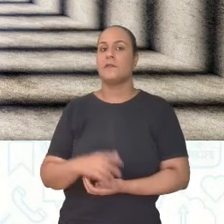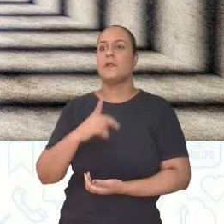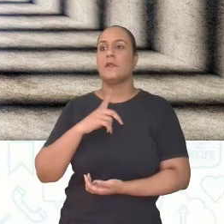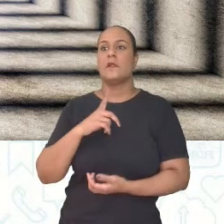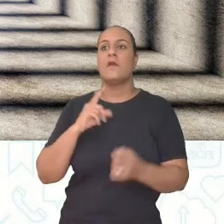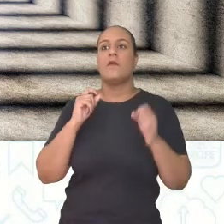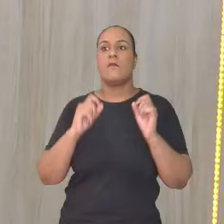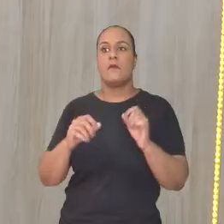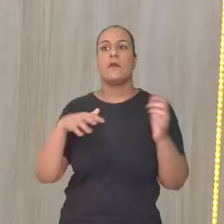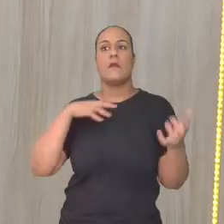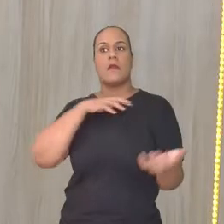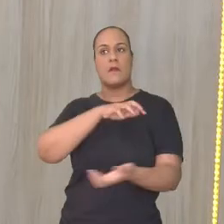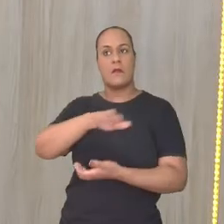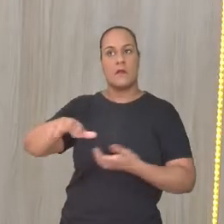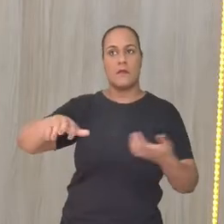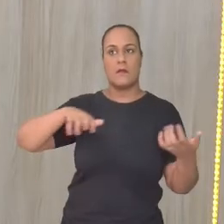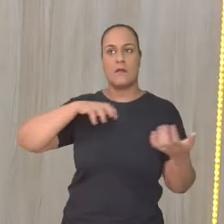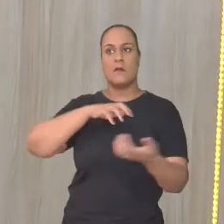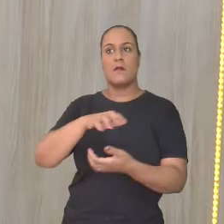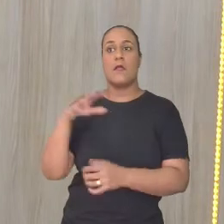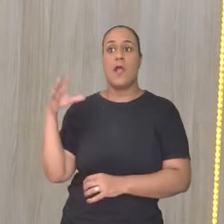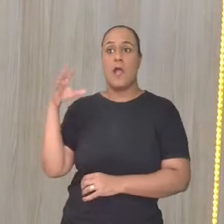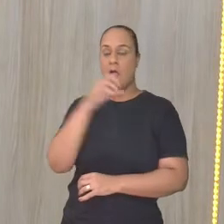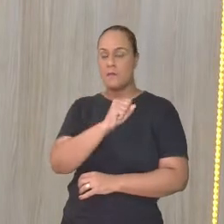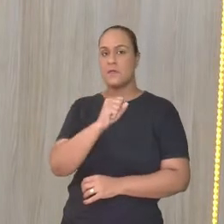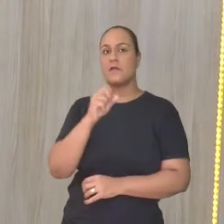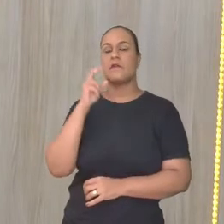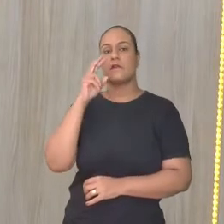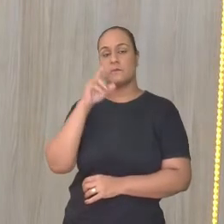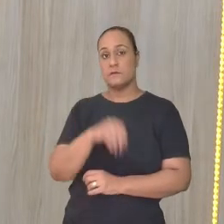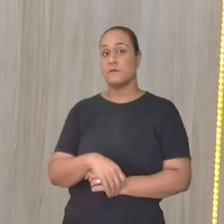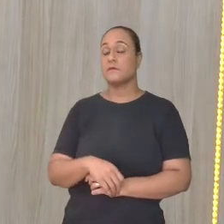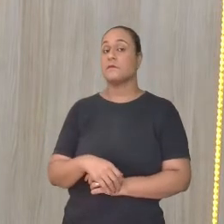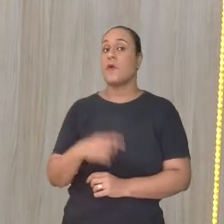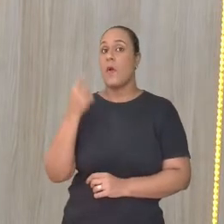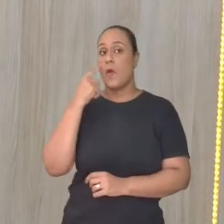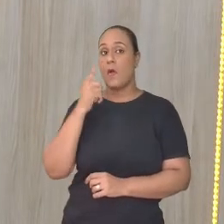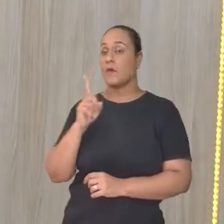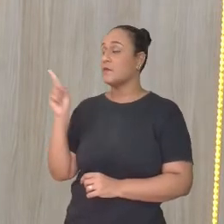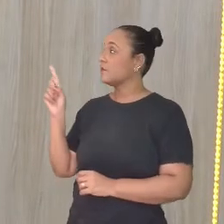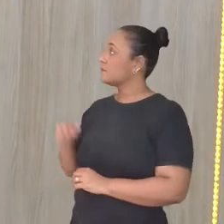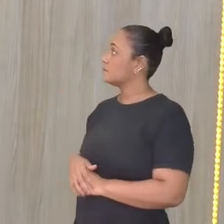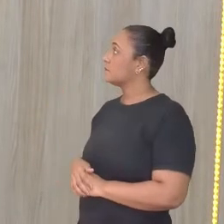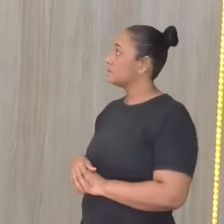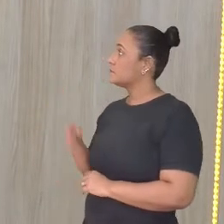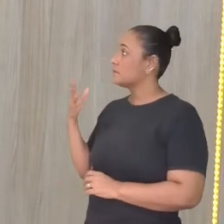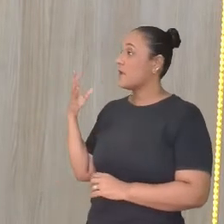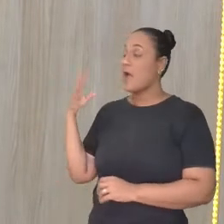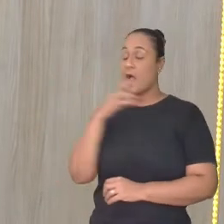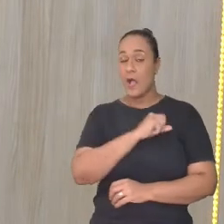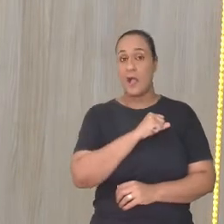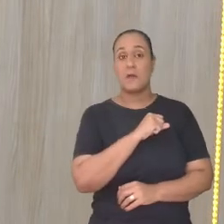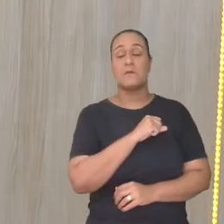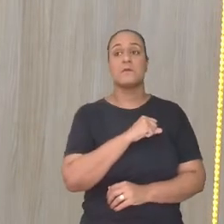ali a rebelião, que rapidamente, vejam só aí no slide, que